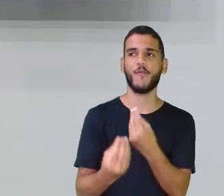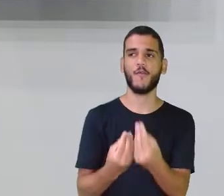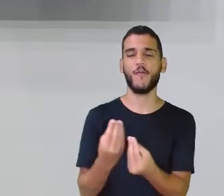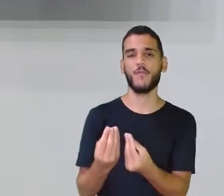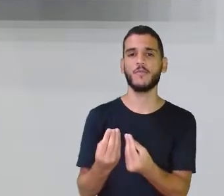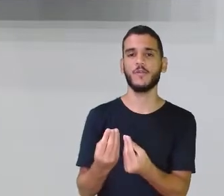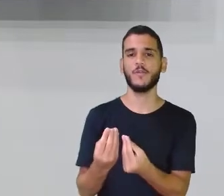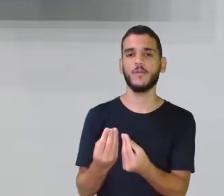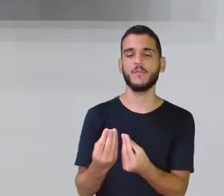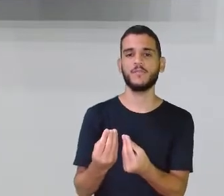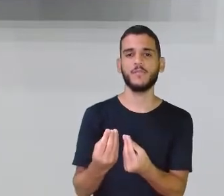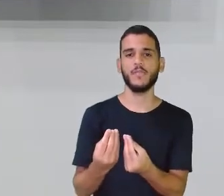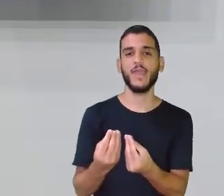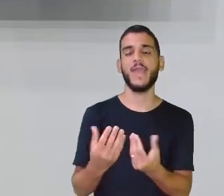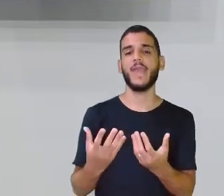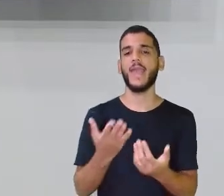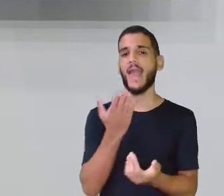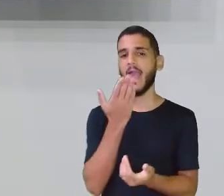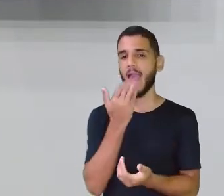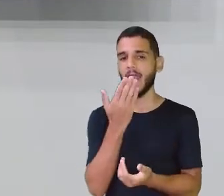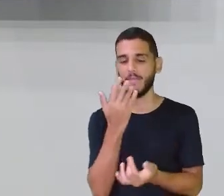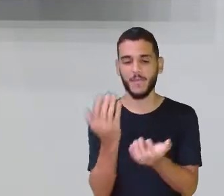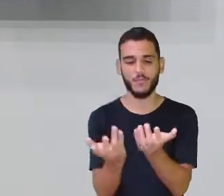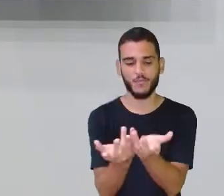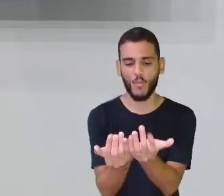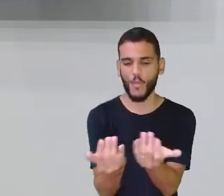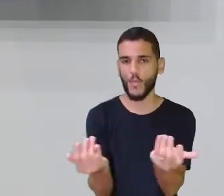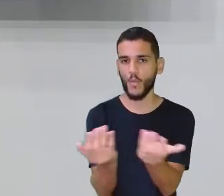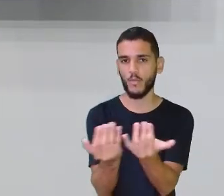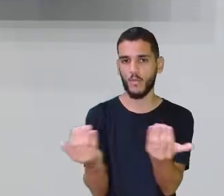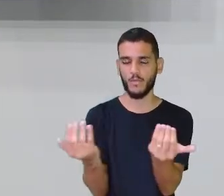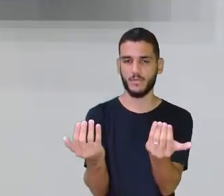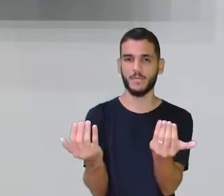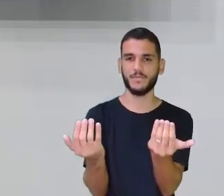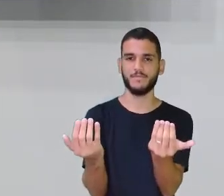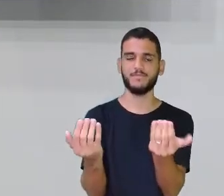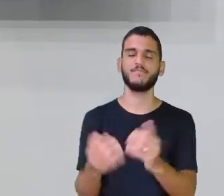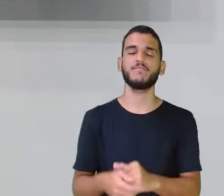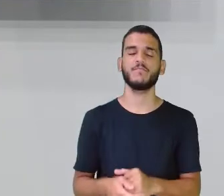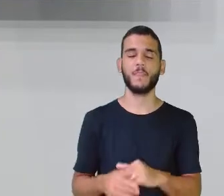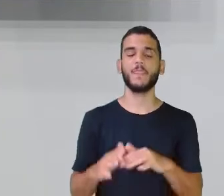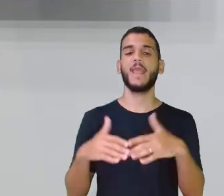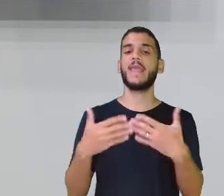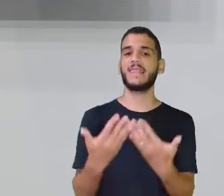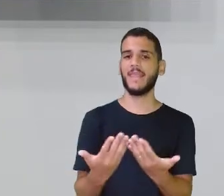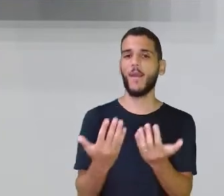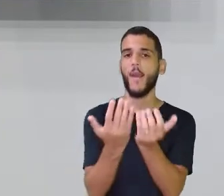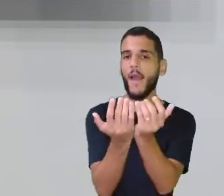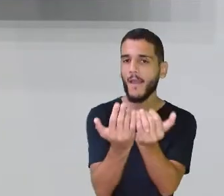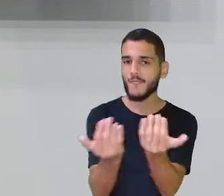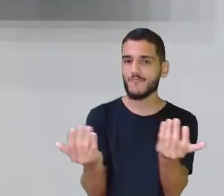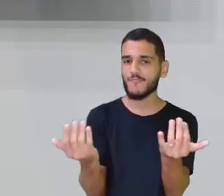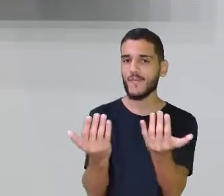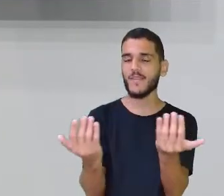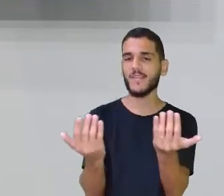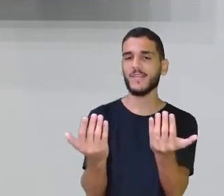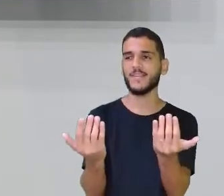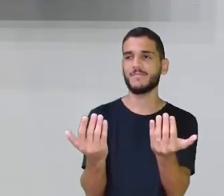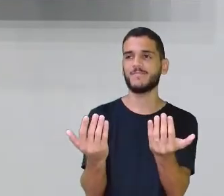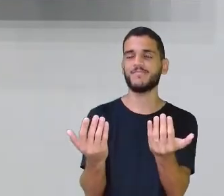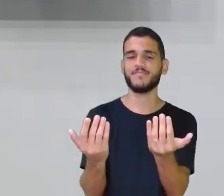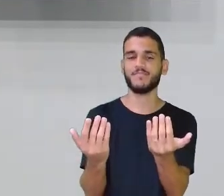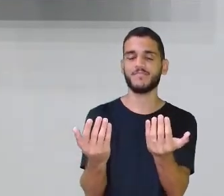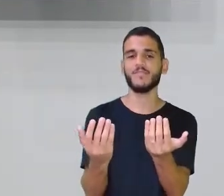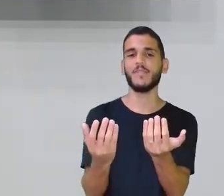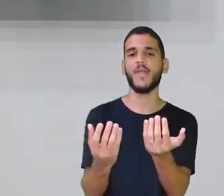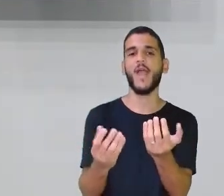sais minerais, que quem é que precisa? As plantas. As plantas pegam esses animaizinhos, os animaizinhos não,